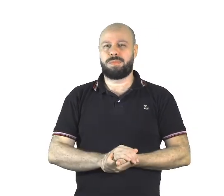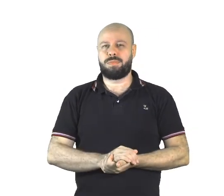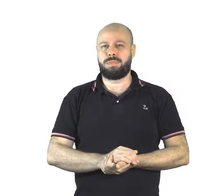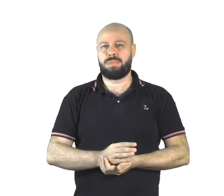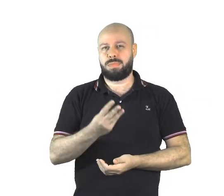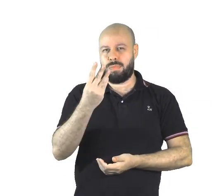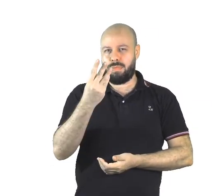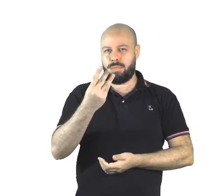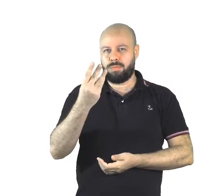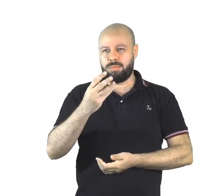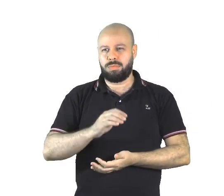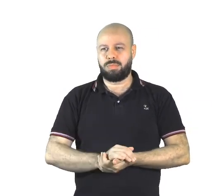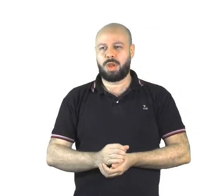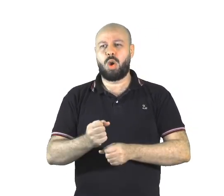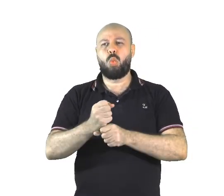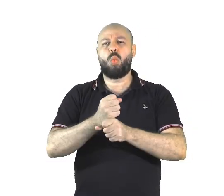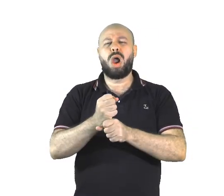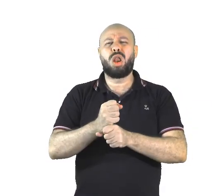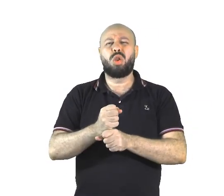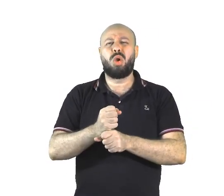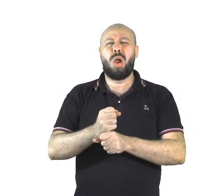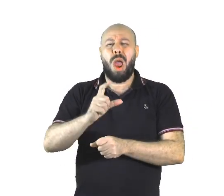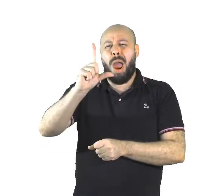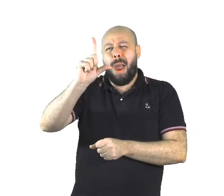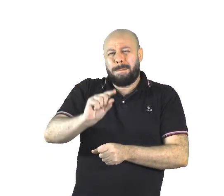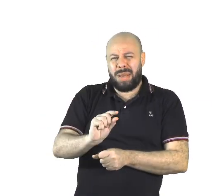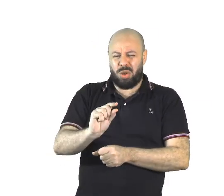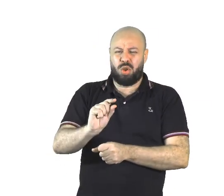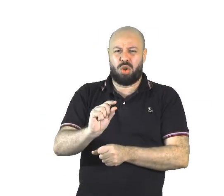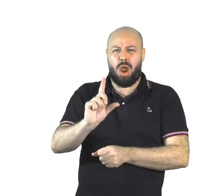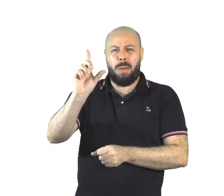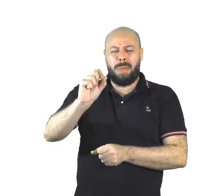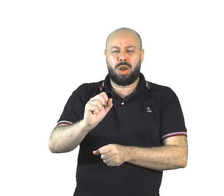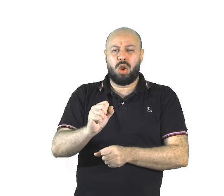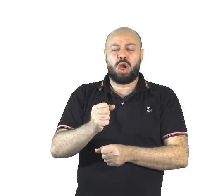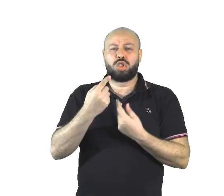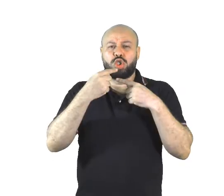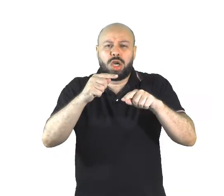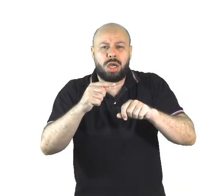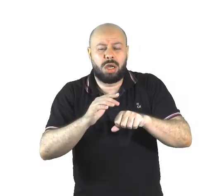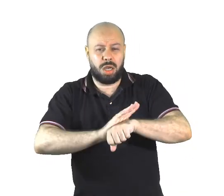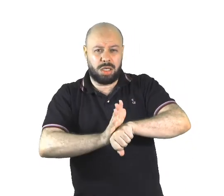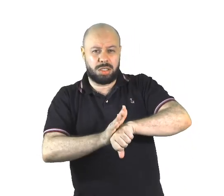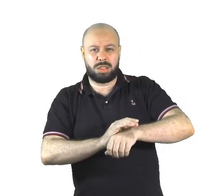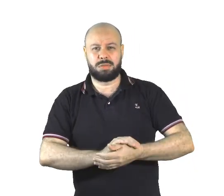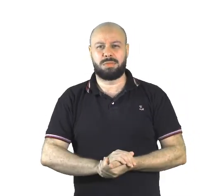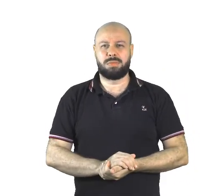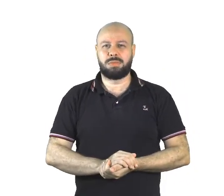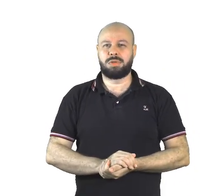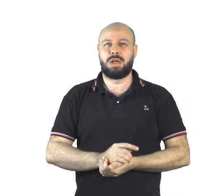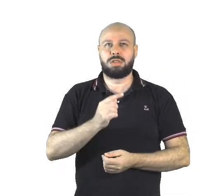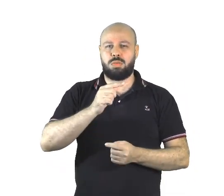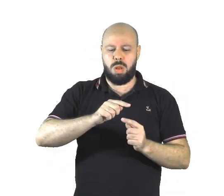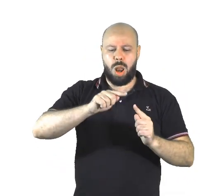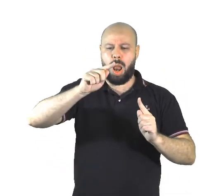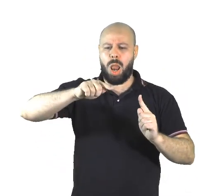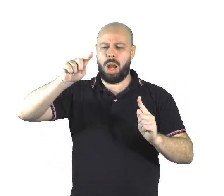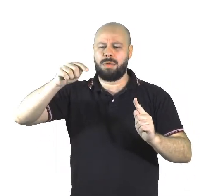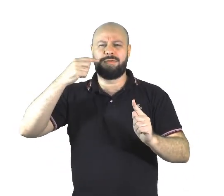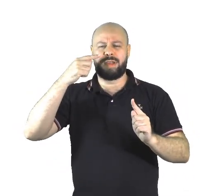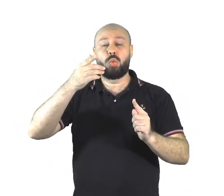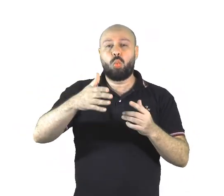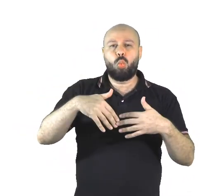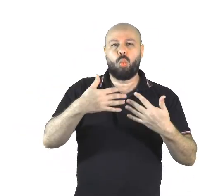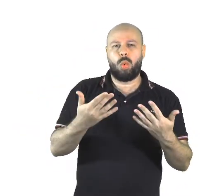Terceiro: qual é o ano que apresenta menos casos de denúncia de racismo? Você vai ver qual daqueles anos lá no gráfico